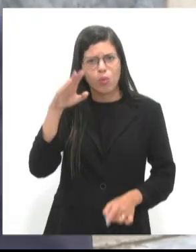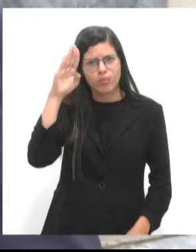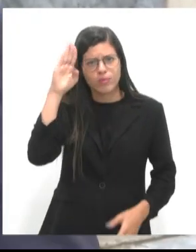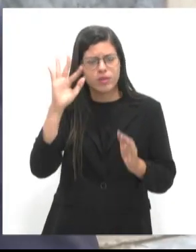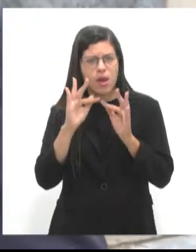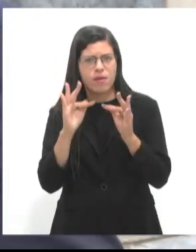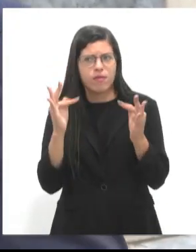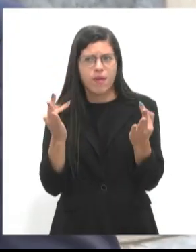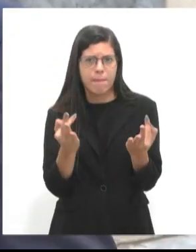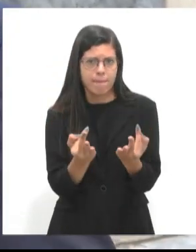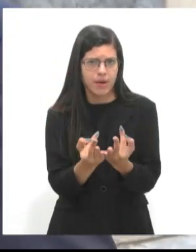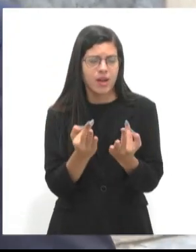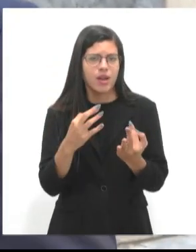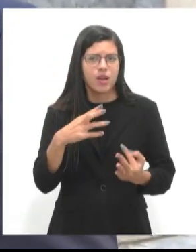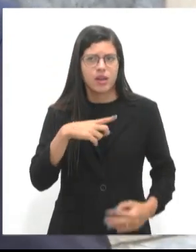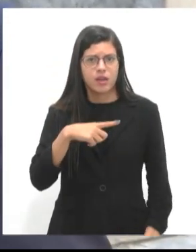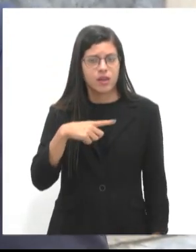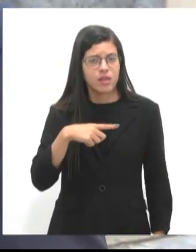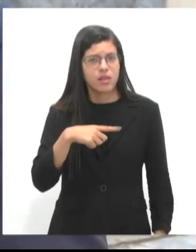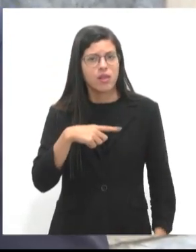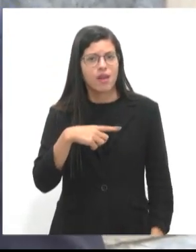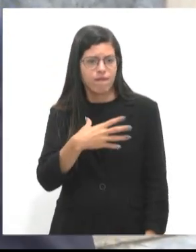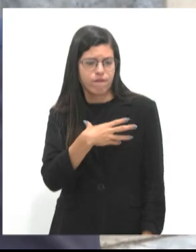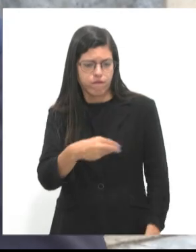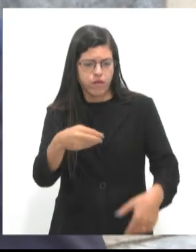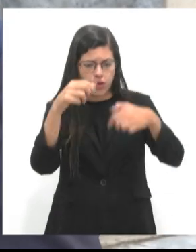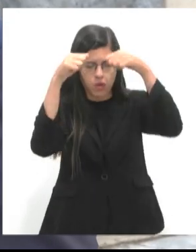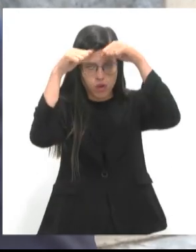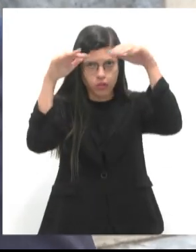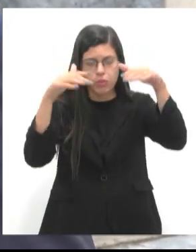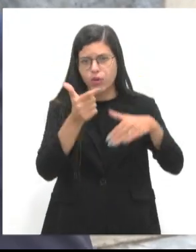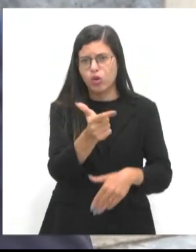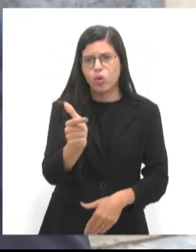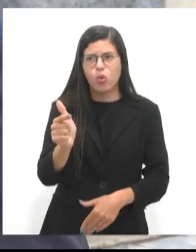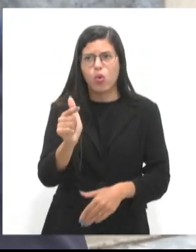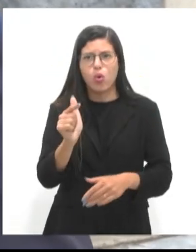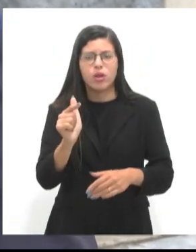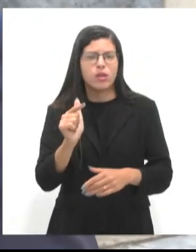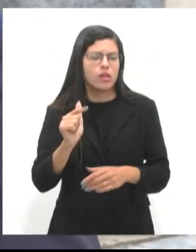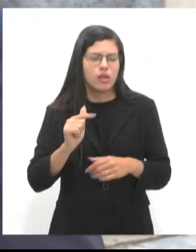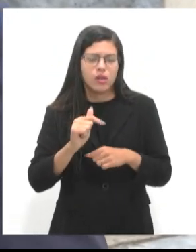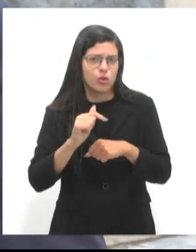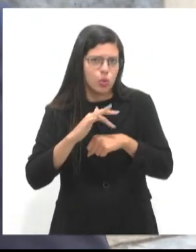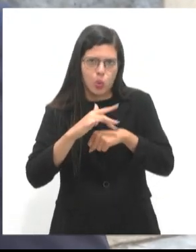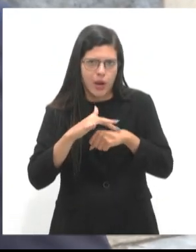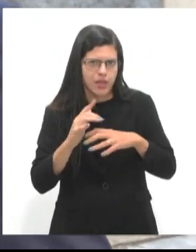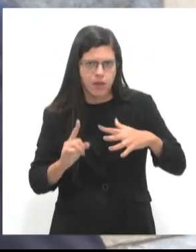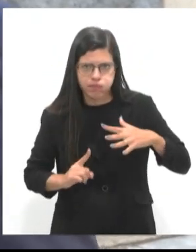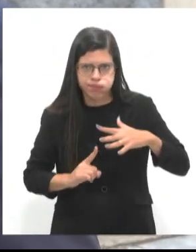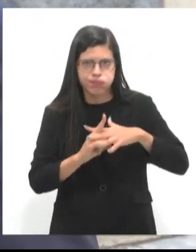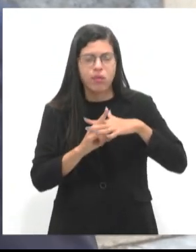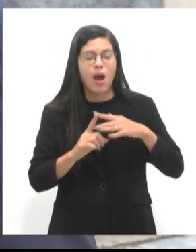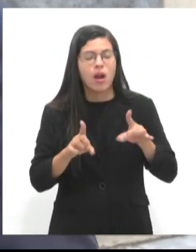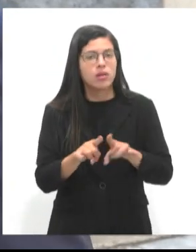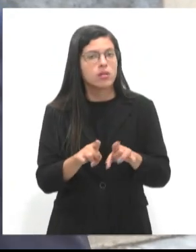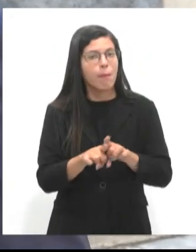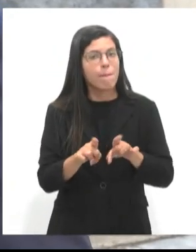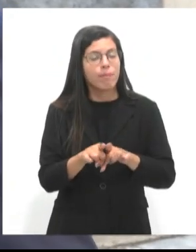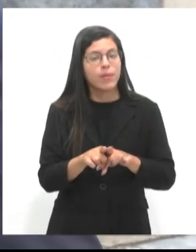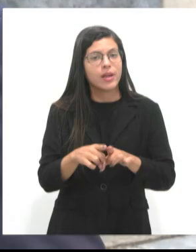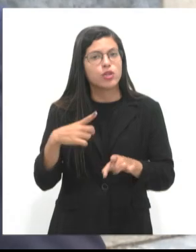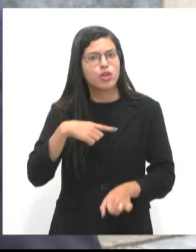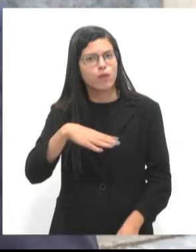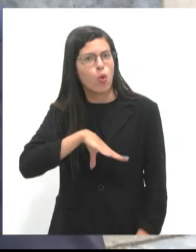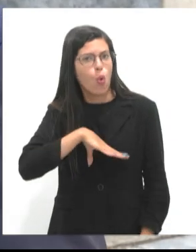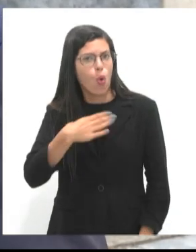famílias que tinham os seus filhos com transtorno do espectro autista e outras comorbidades, doenças raras. Então, quando a gente teve coragem de fazer,